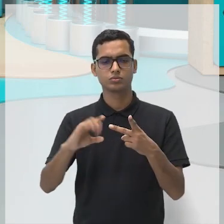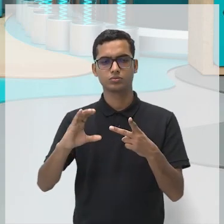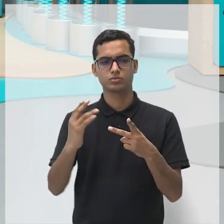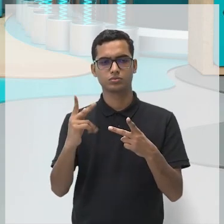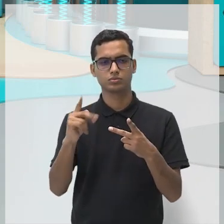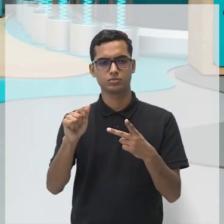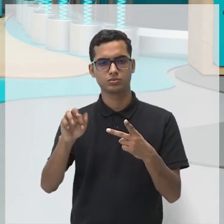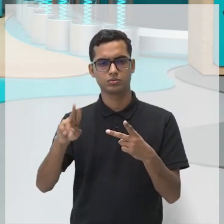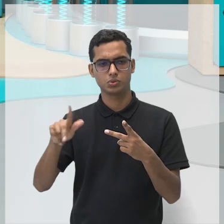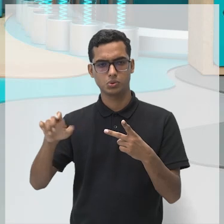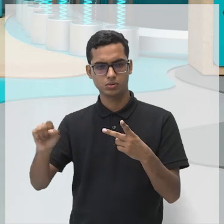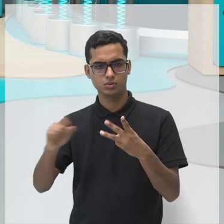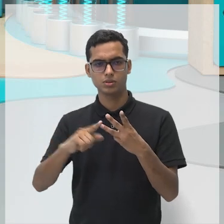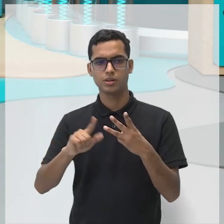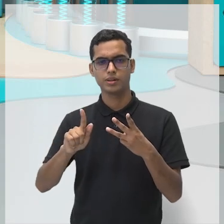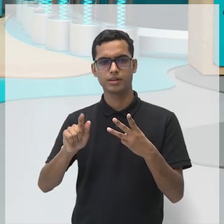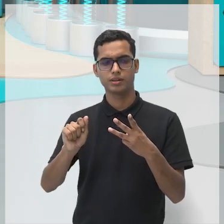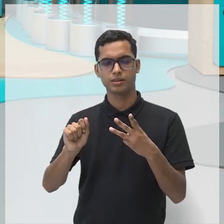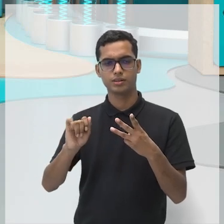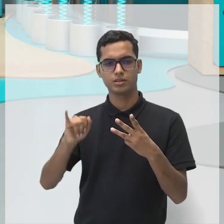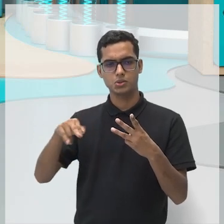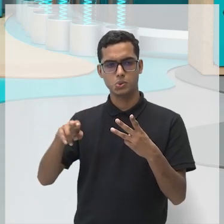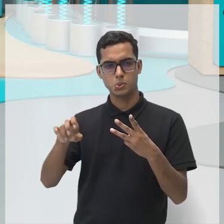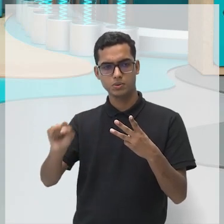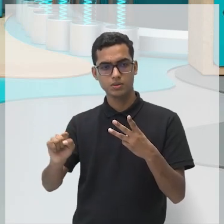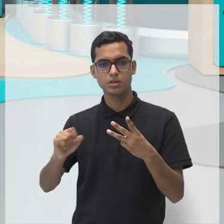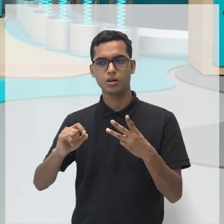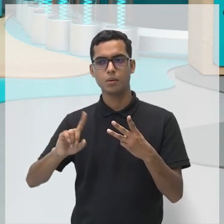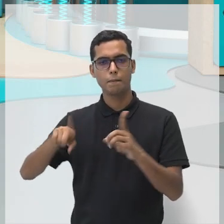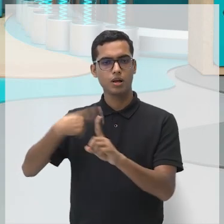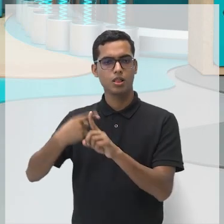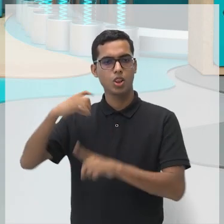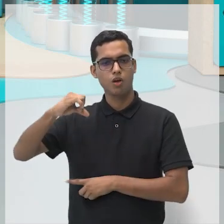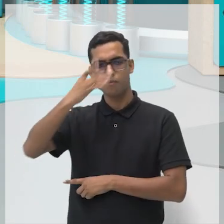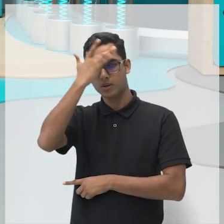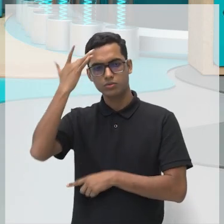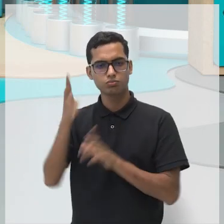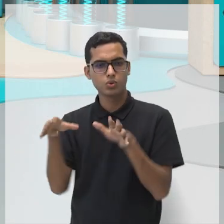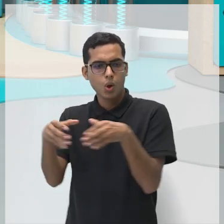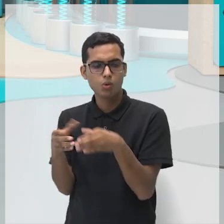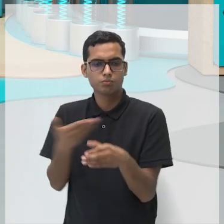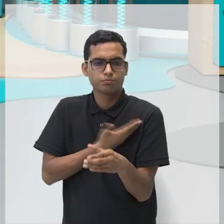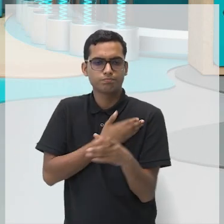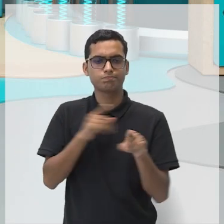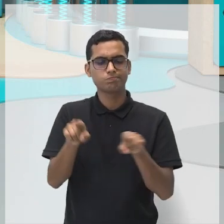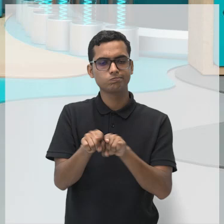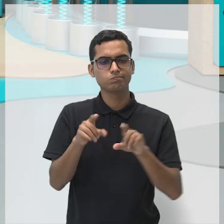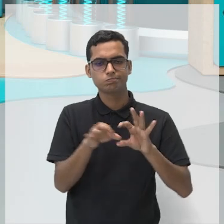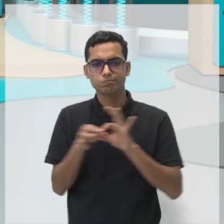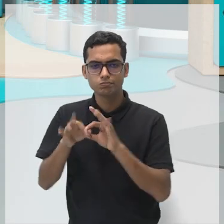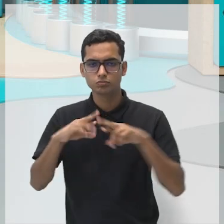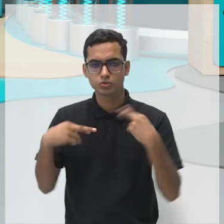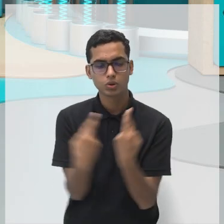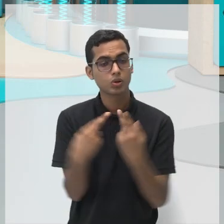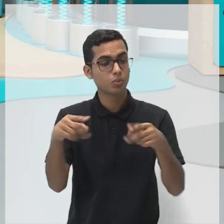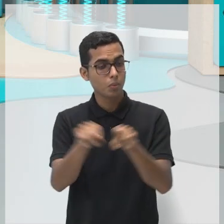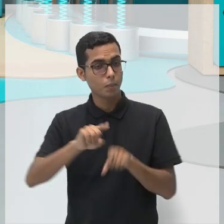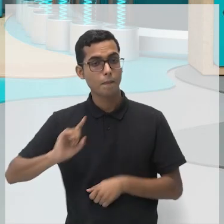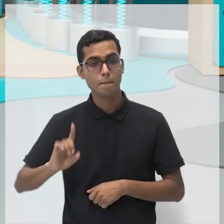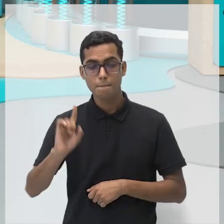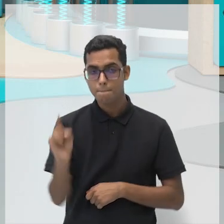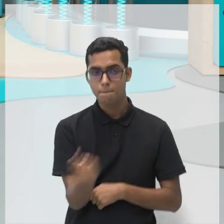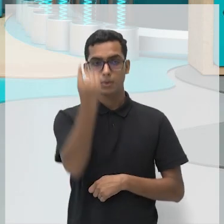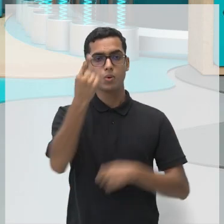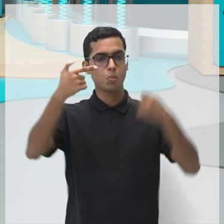Hayes Noel, e outros 9 amigos, né, eles se juntaram para um primeiro jogo oficial de paintball.